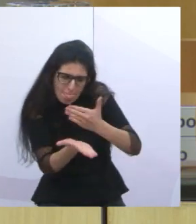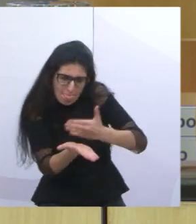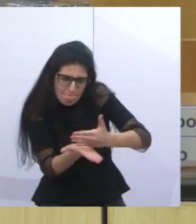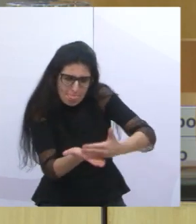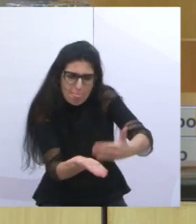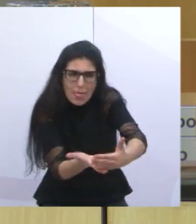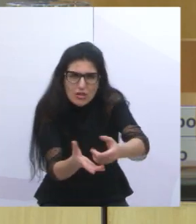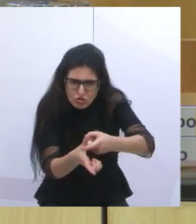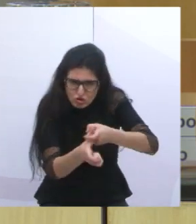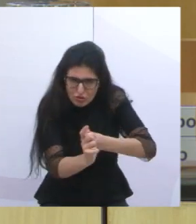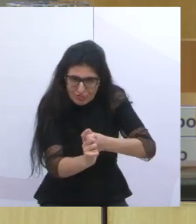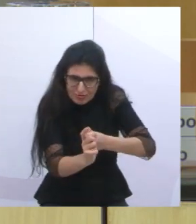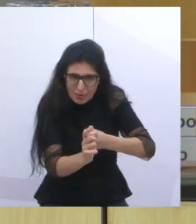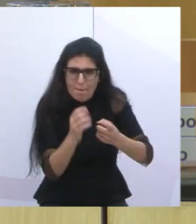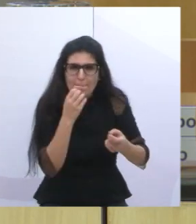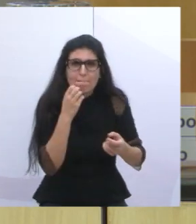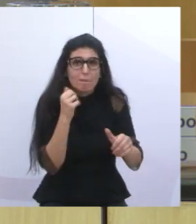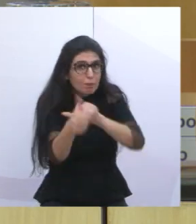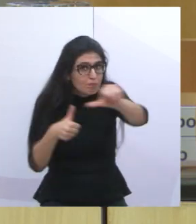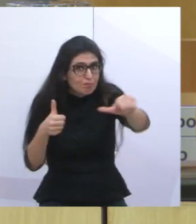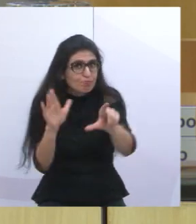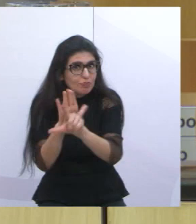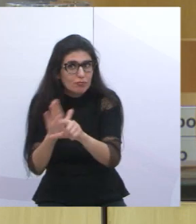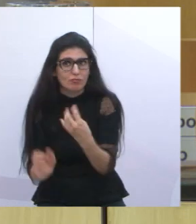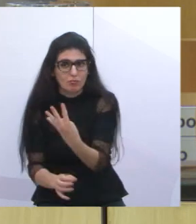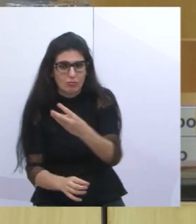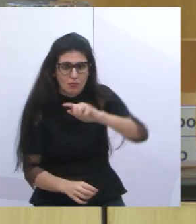dívidas. Altera a Lei número